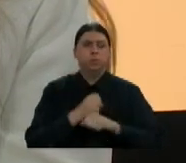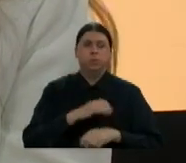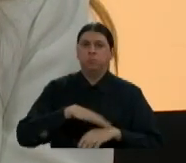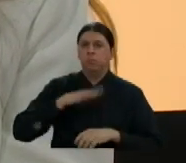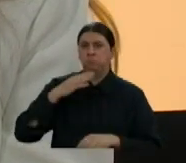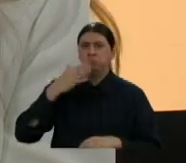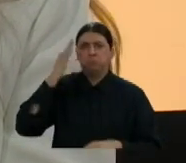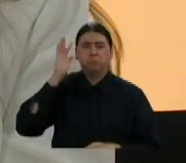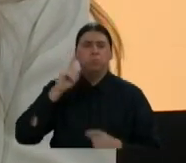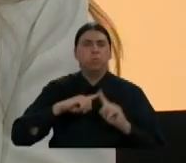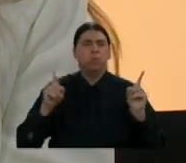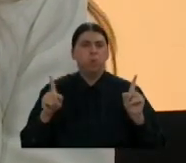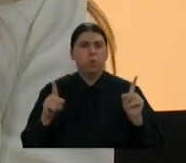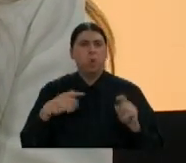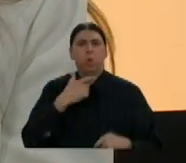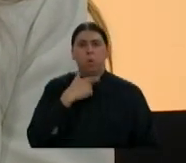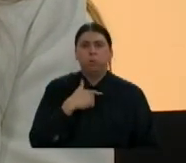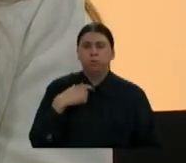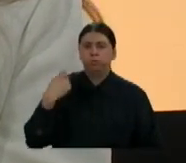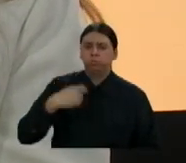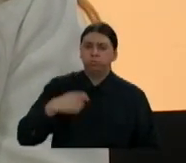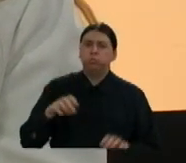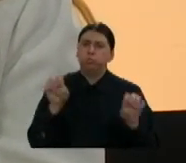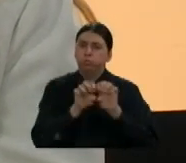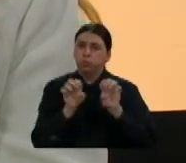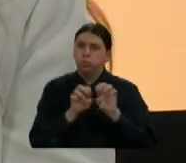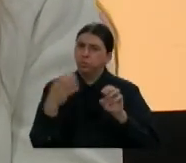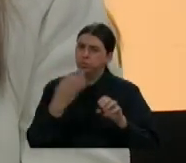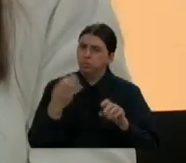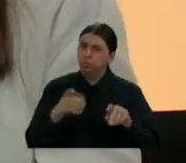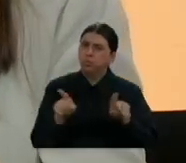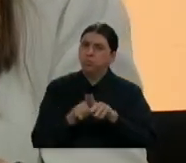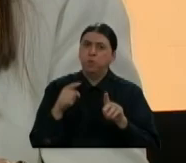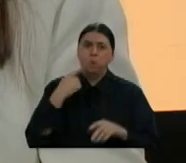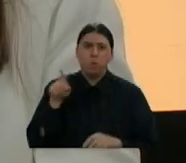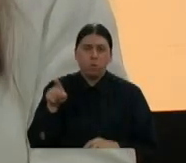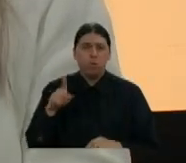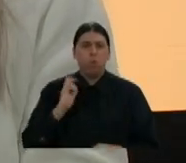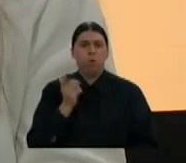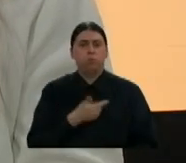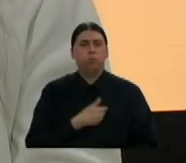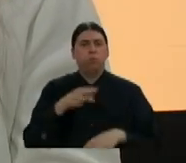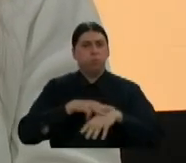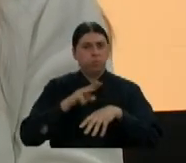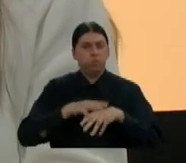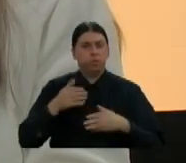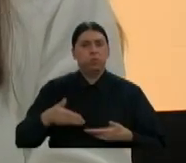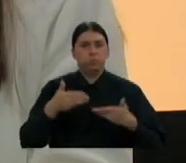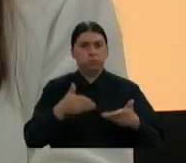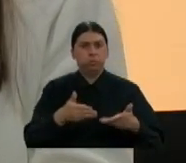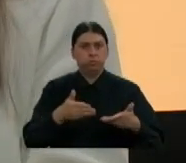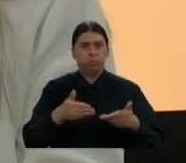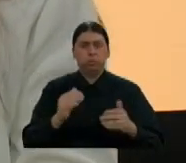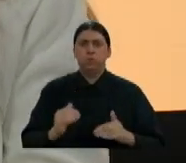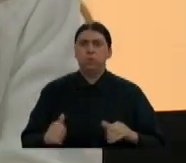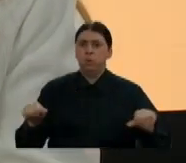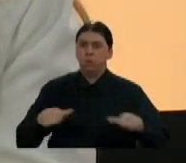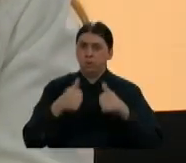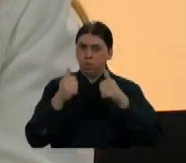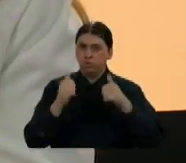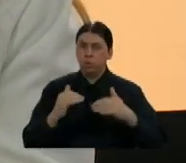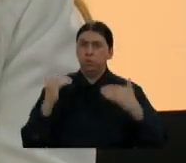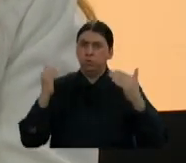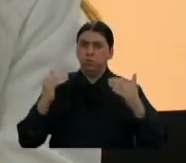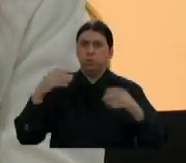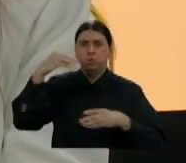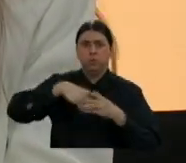parece que há uma necessidade sim implementar a estrutura e por óbvio no momento em que a gente der esse salto de qualidade dentro e quando